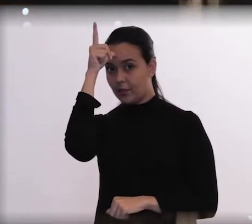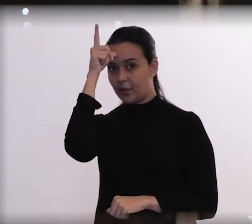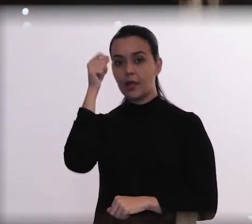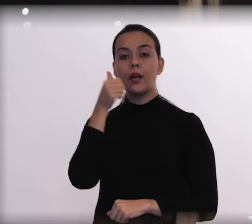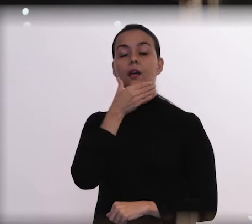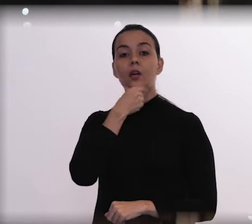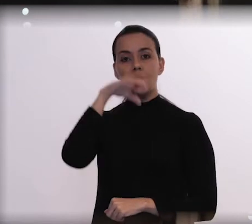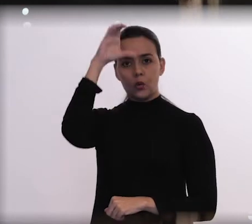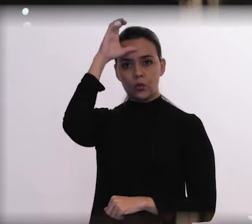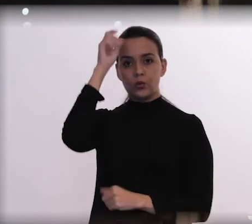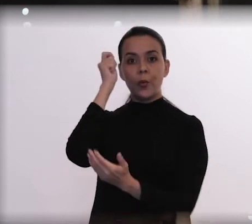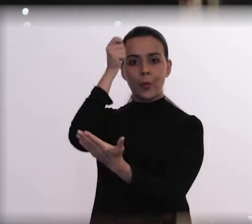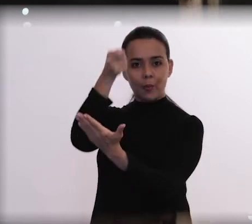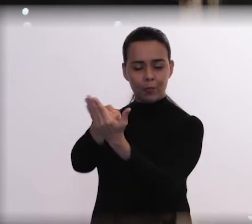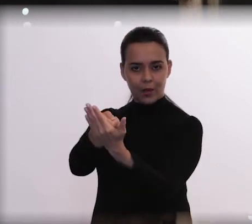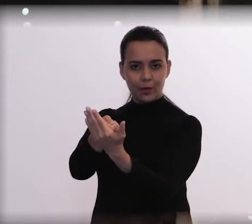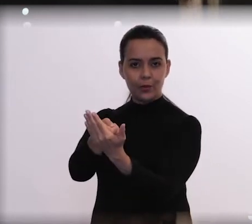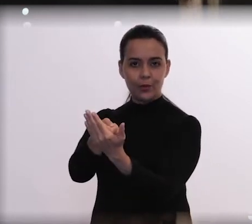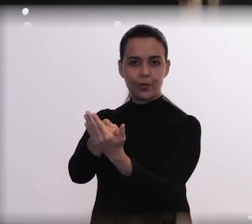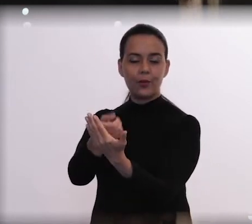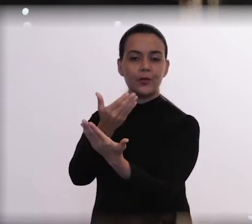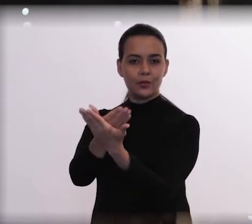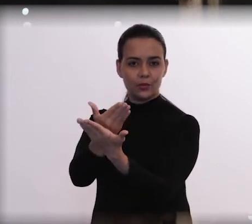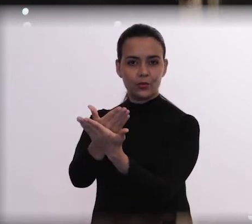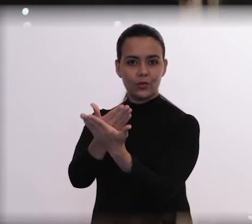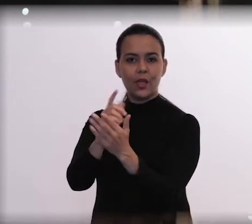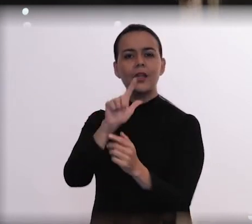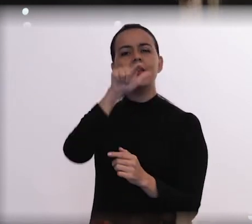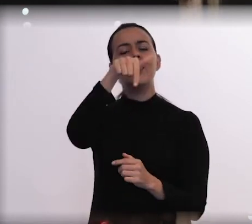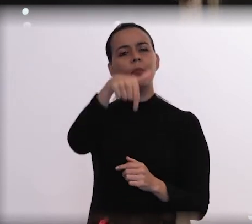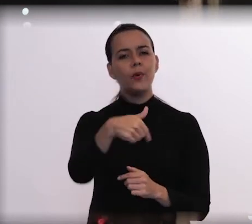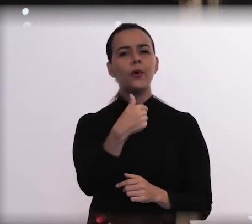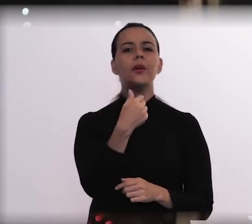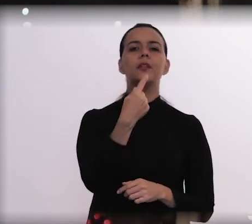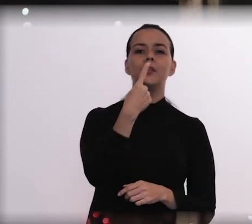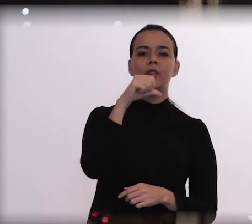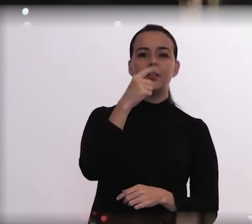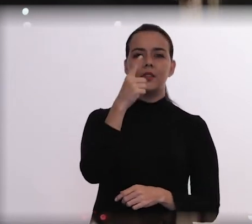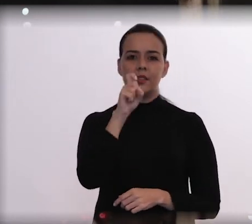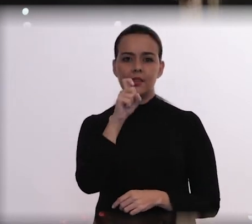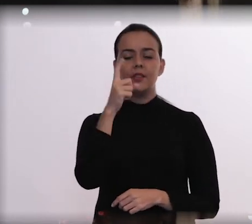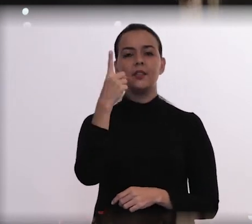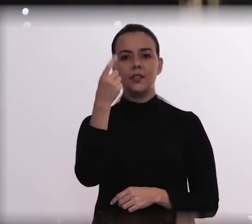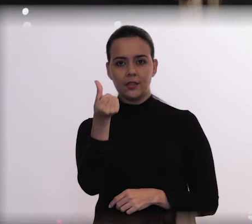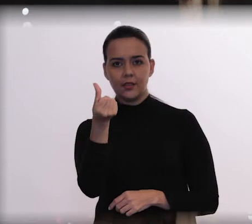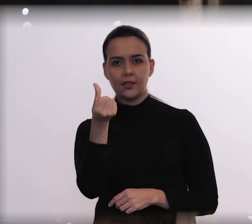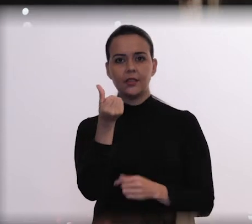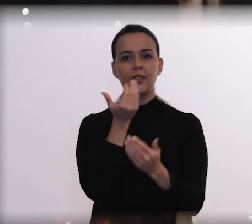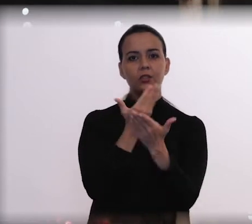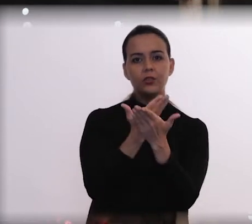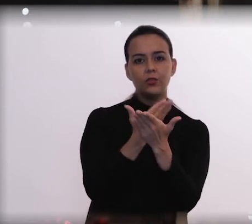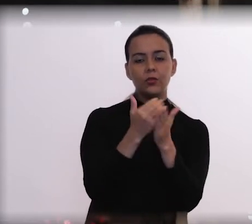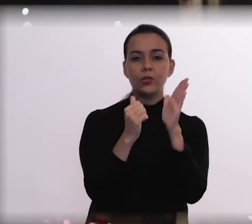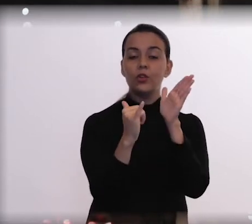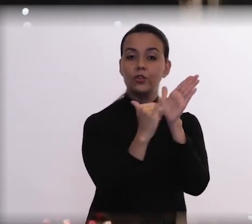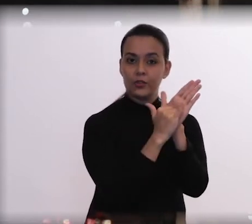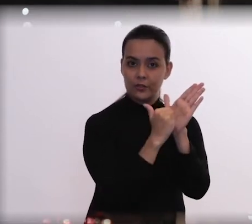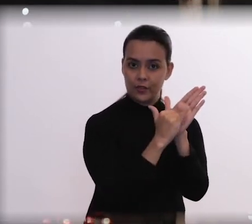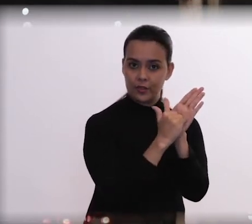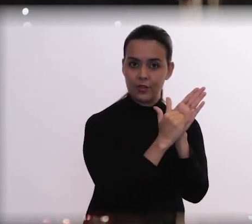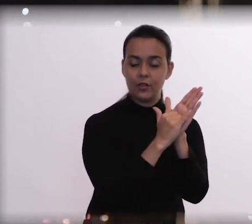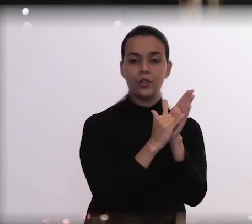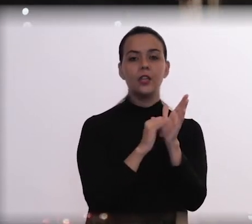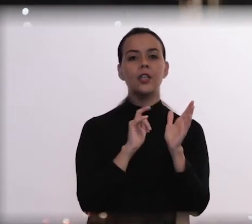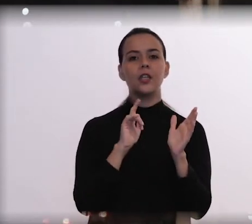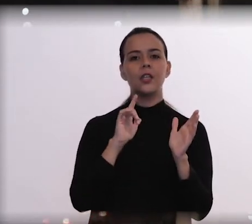tio, e entre 15 e 16 ela estudou em Nova York, também com financiamento da família. Quando ela volta dessa temporada, que vale